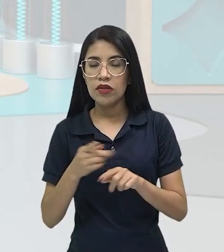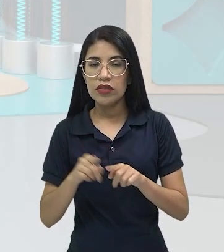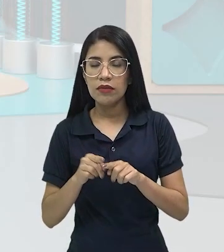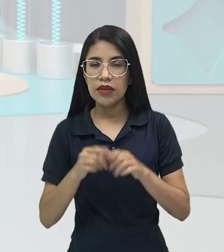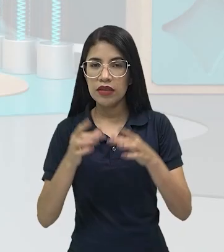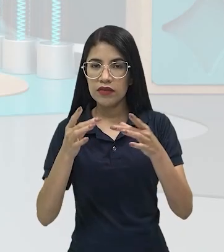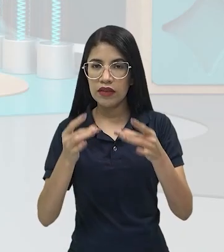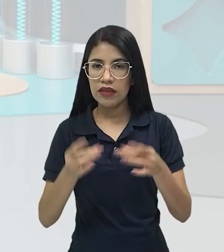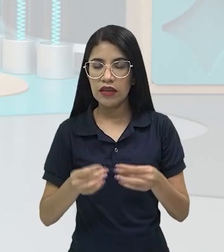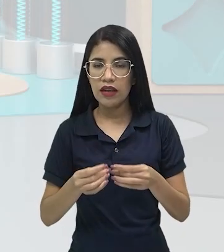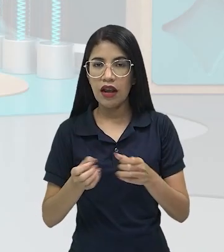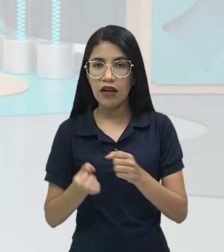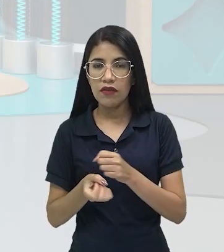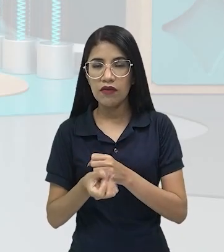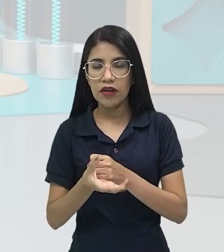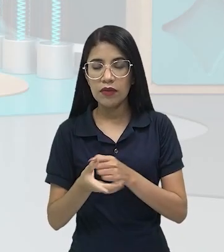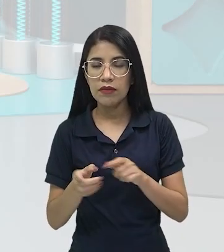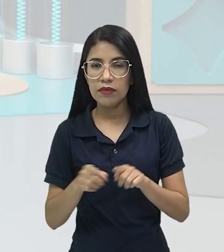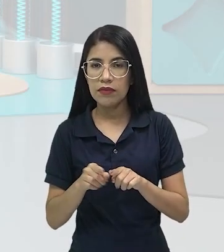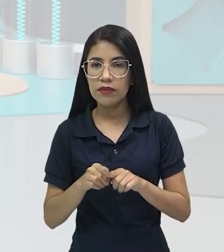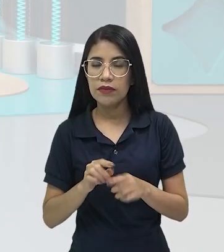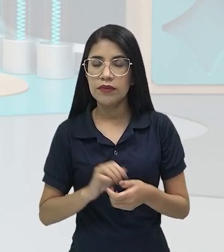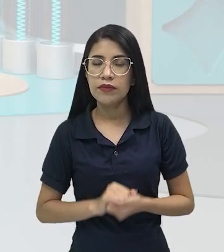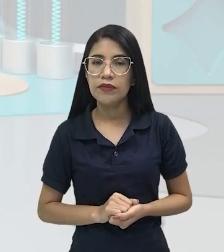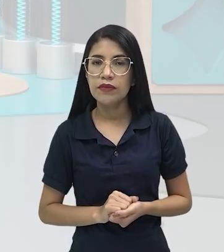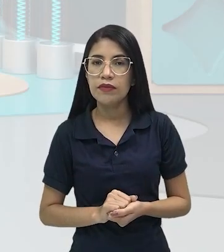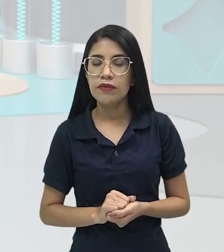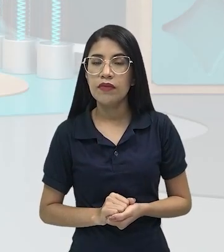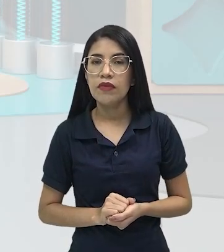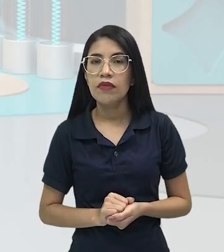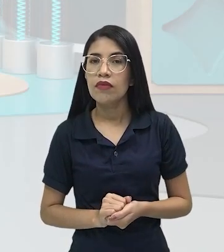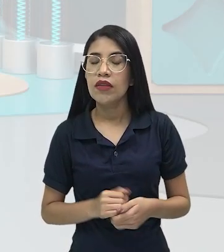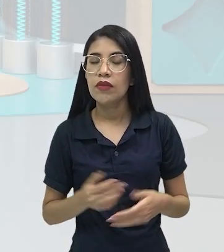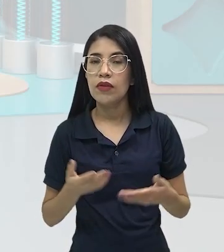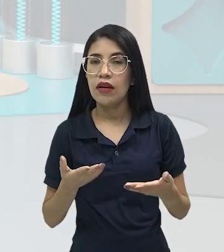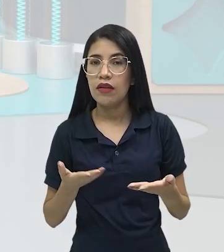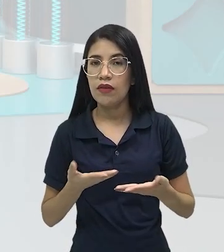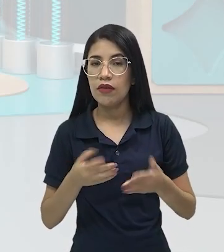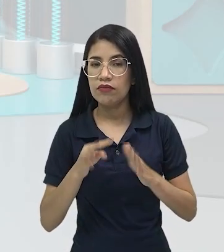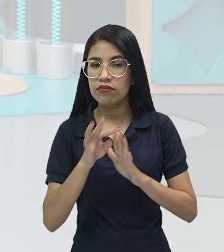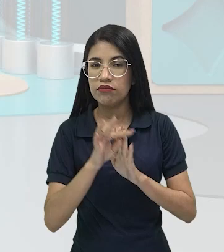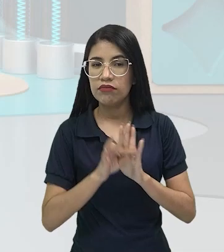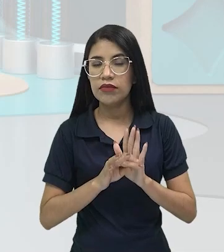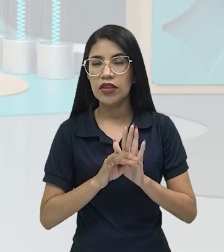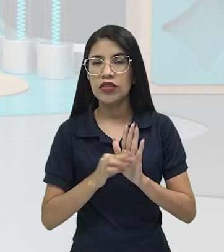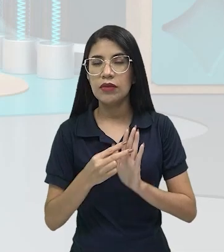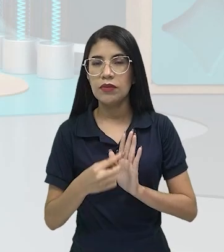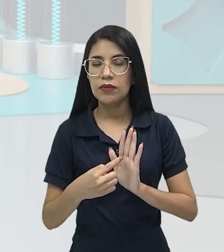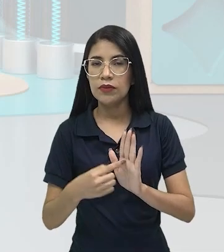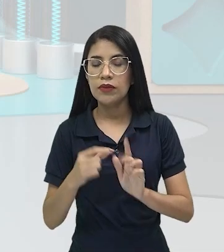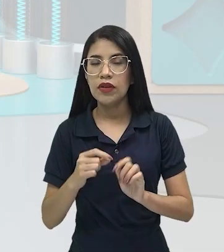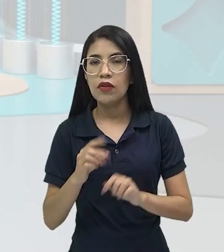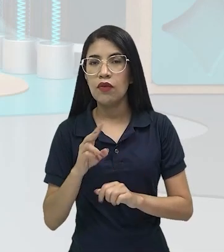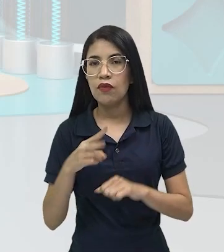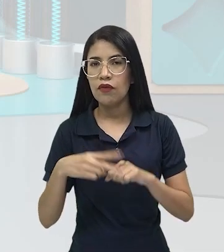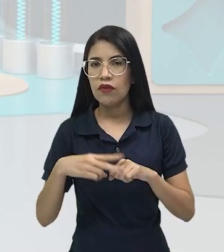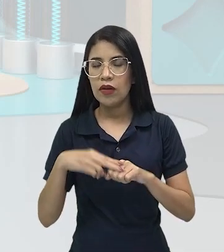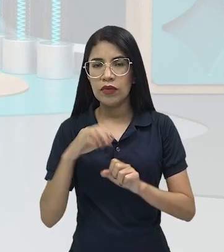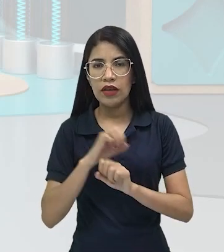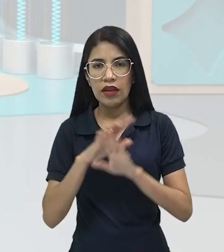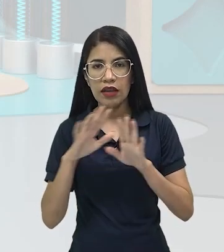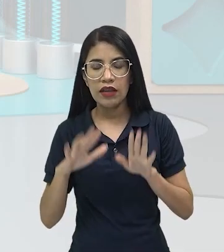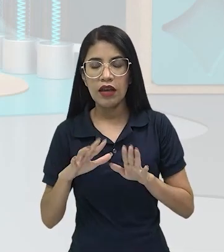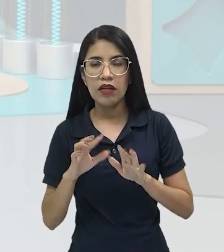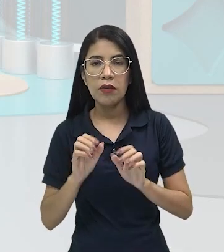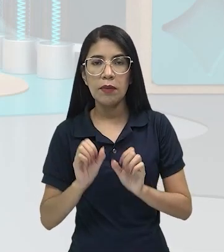sobre as locuções verbais também. Então a gente viu um texto em que está bastante demarcado os verbos. É impossível que você faça um texto